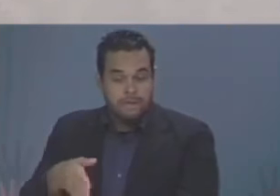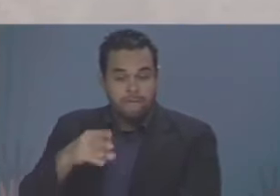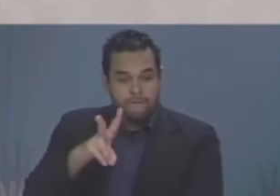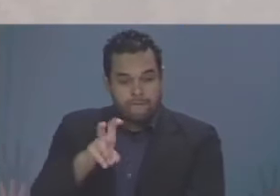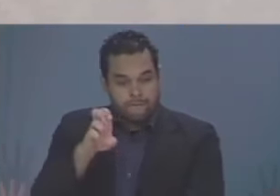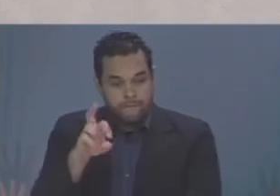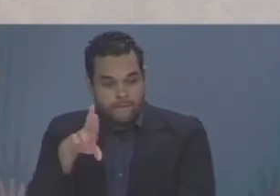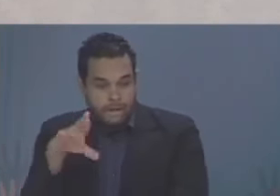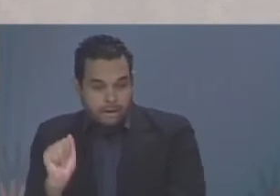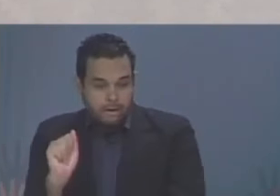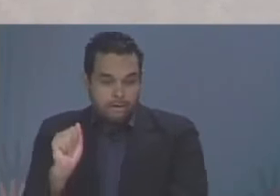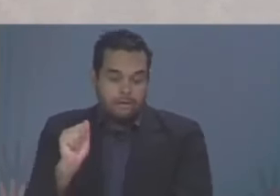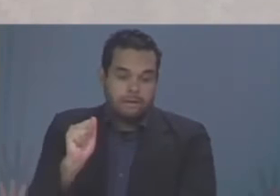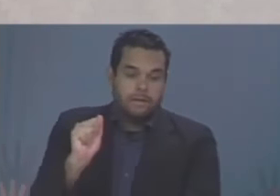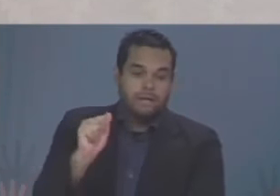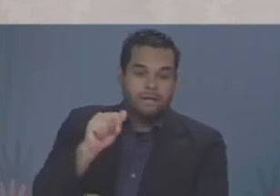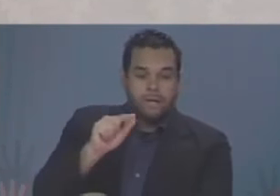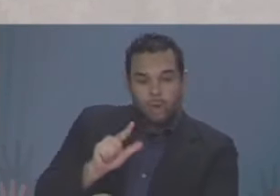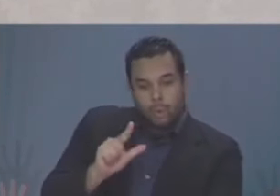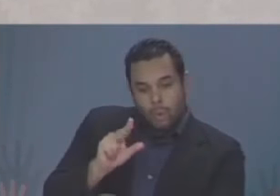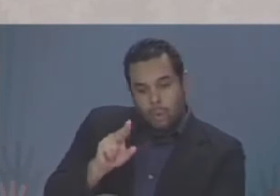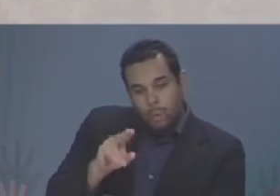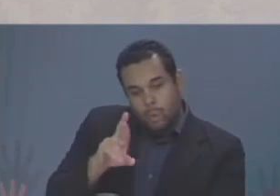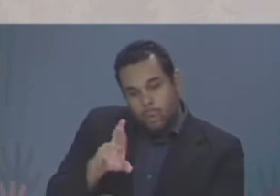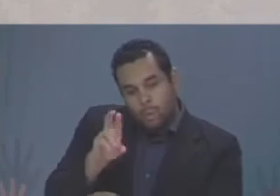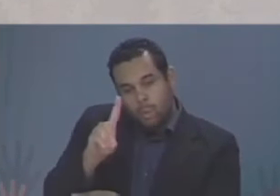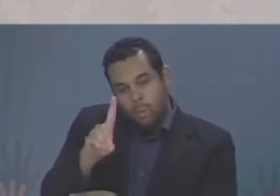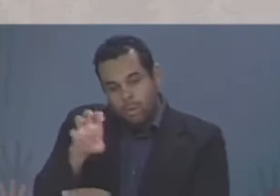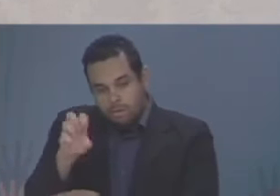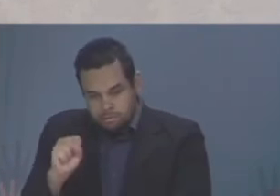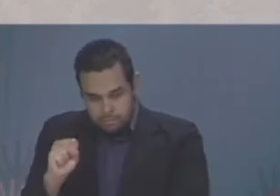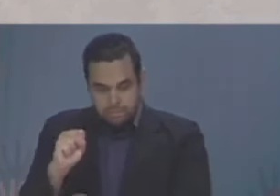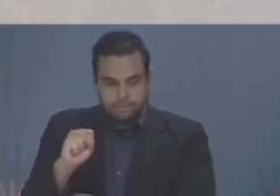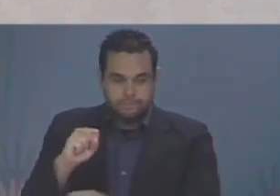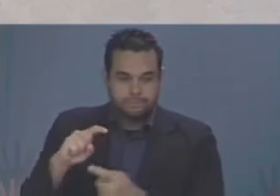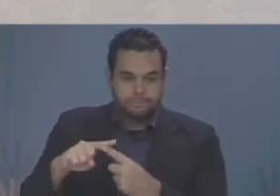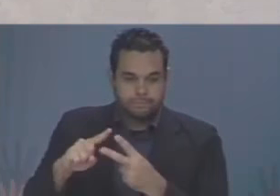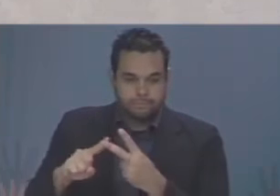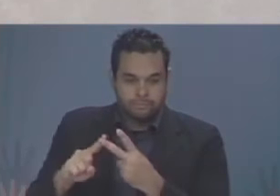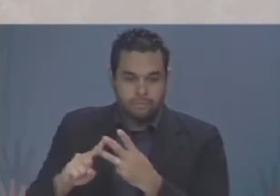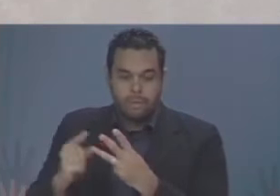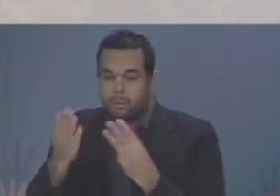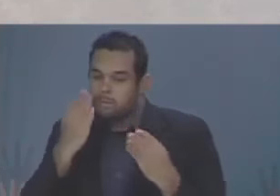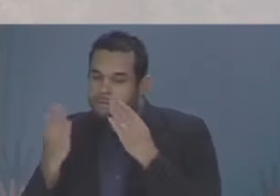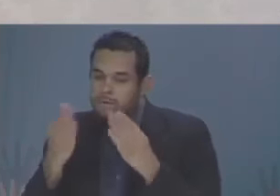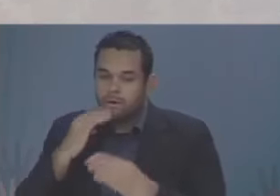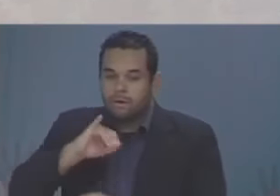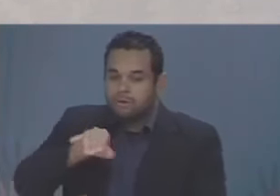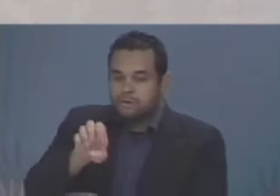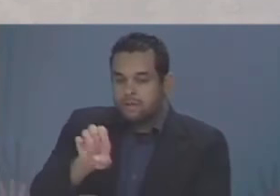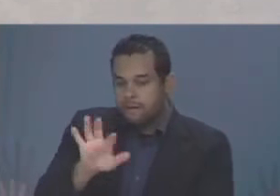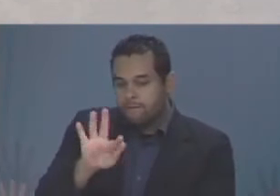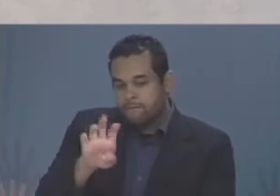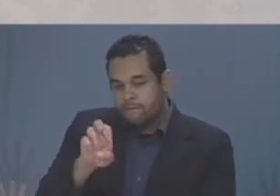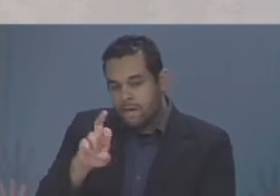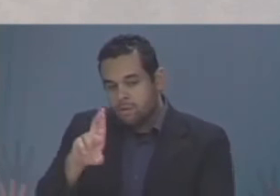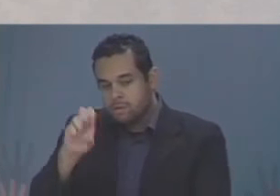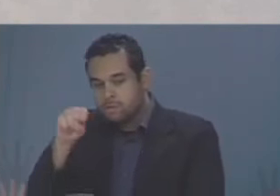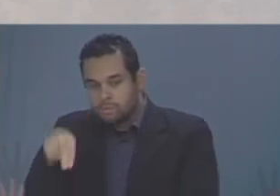Vera Morcelli, Lourdes Alberg e o psicólogo Jefferson Fernandes,